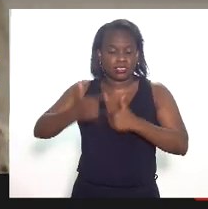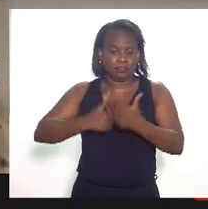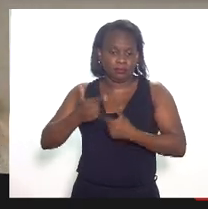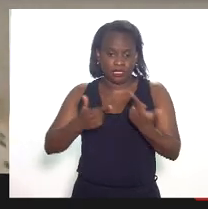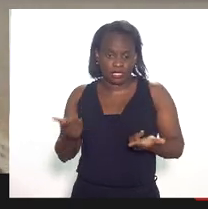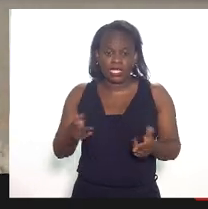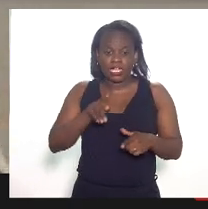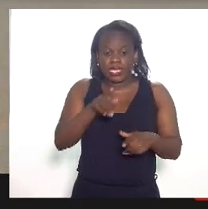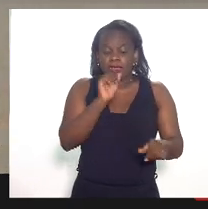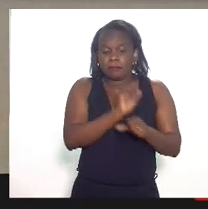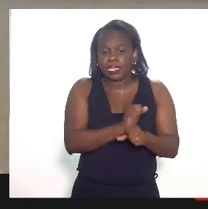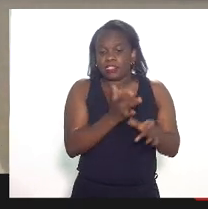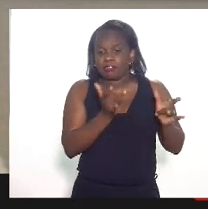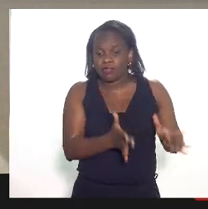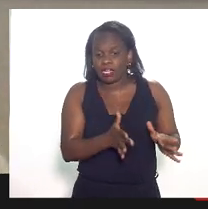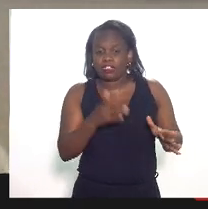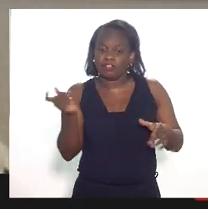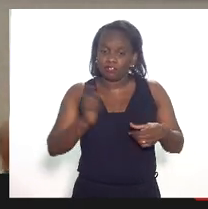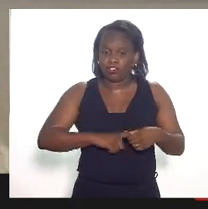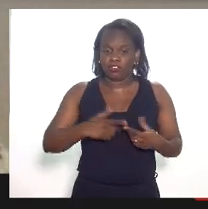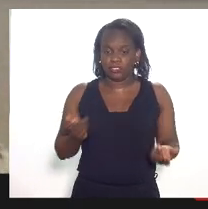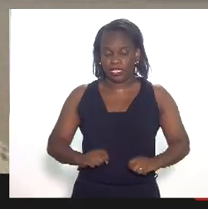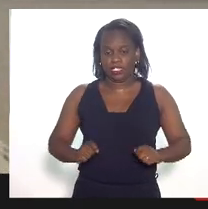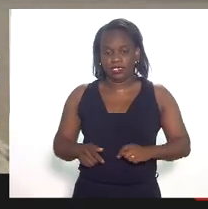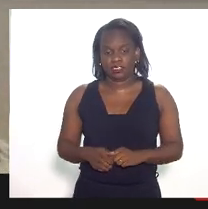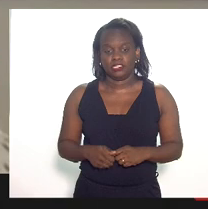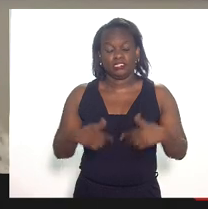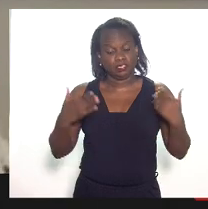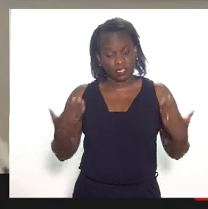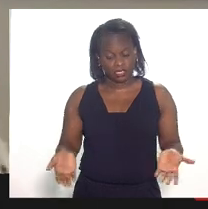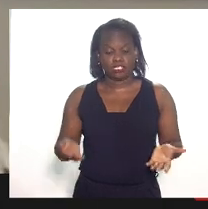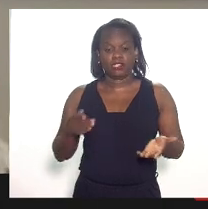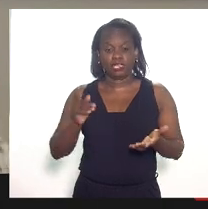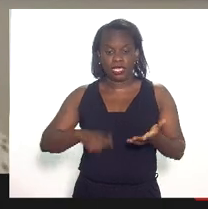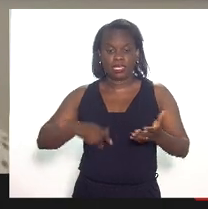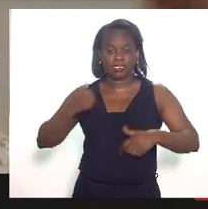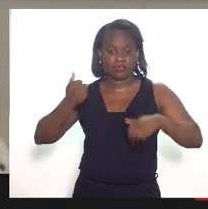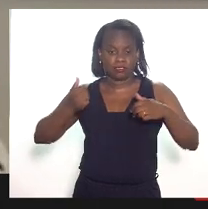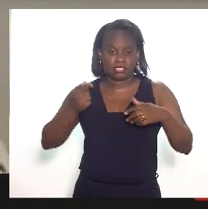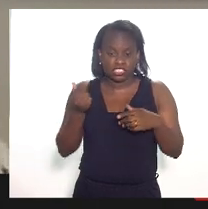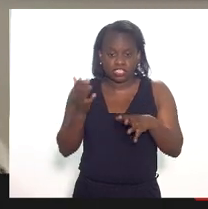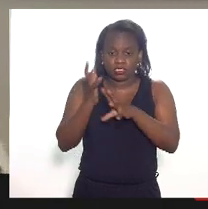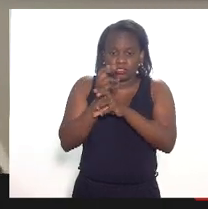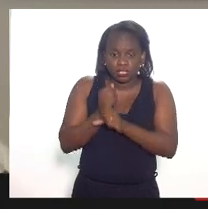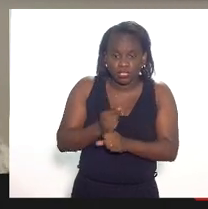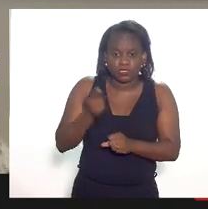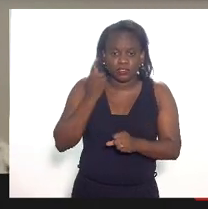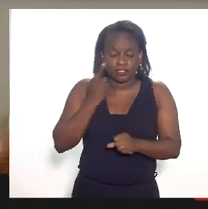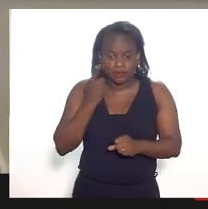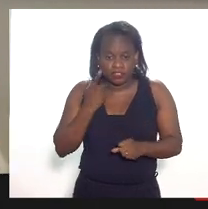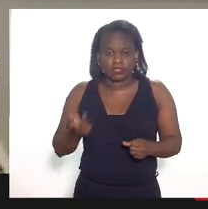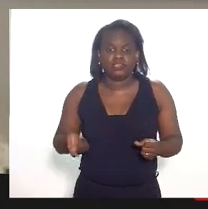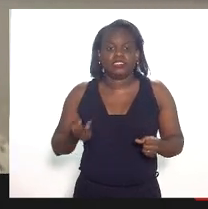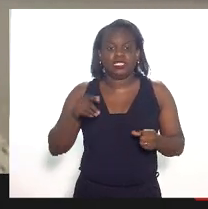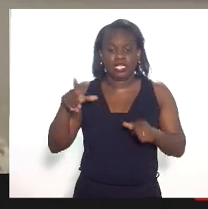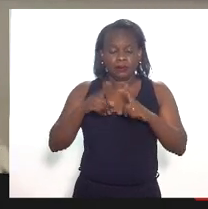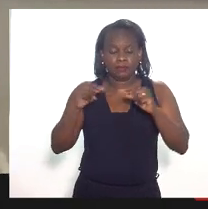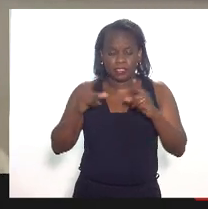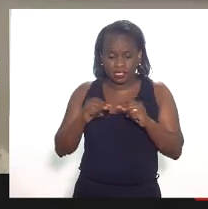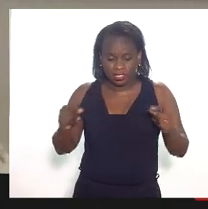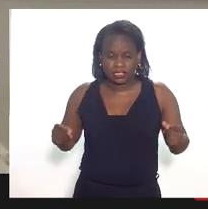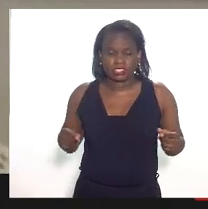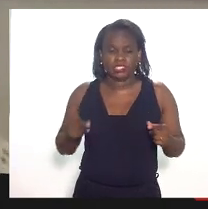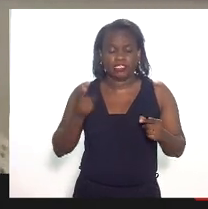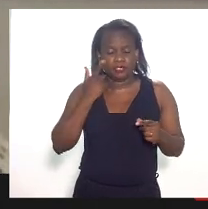capacidade ociosa da rede federal? Então, é a questão orçamentária. Vamos mobilizar em Brasília a nossa bancada federal